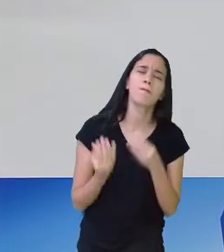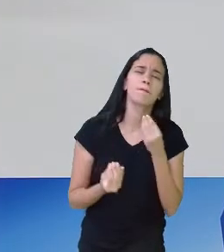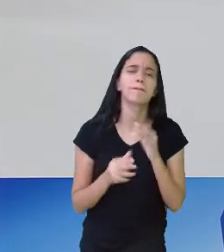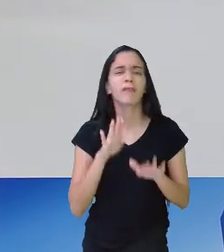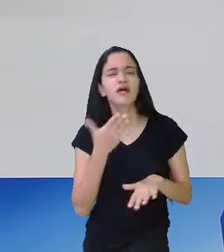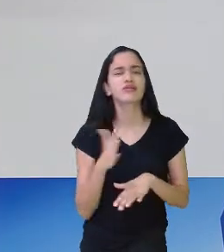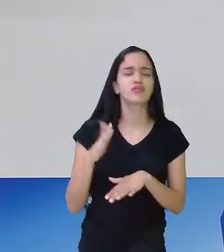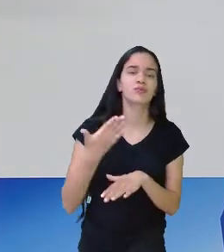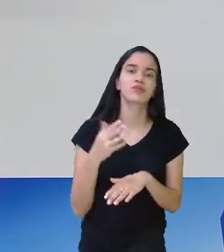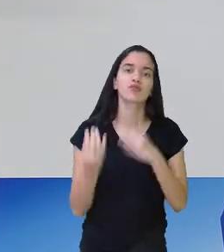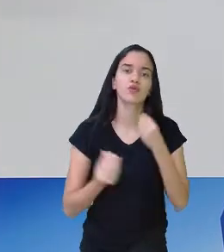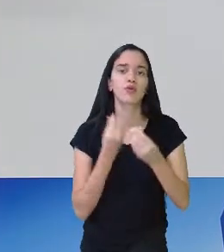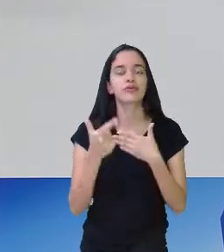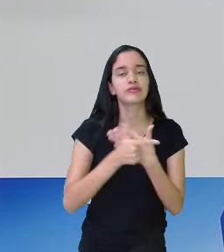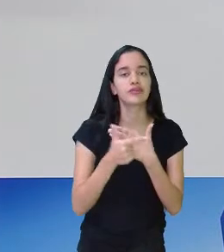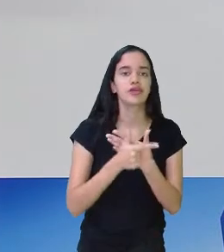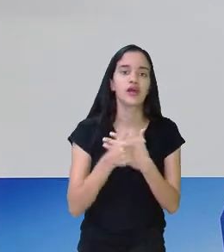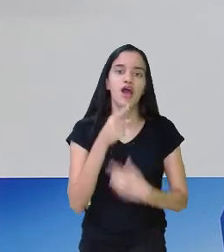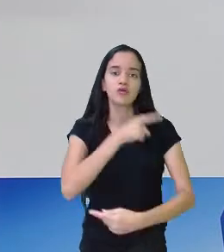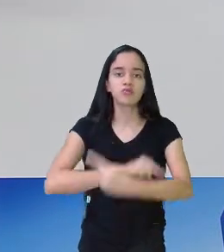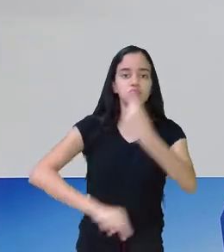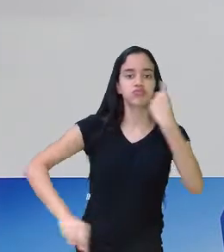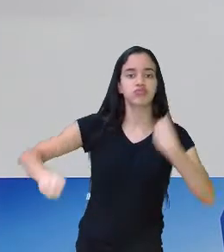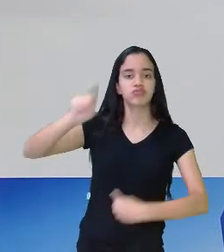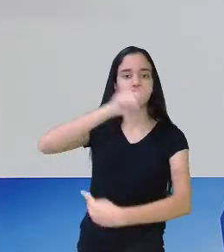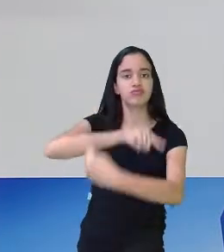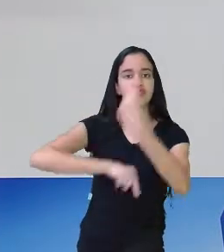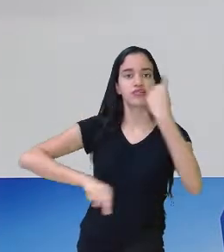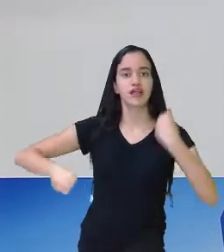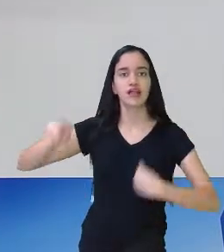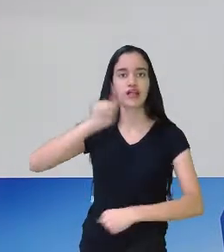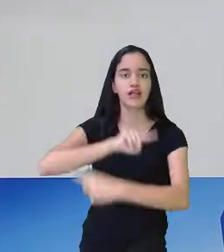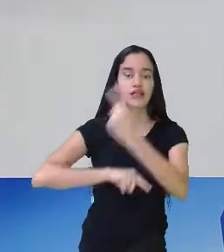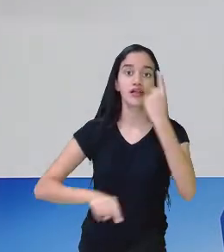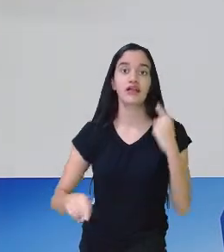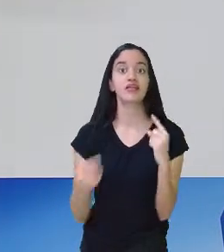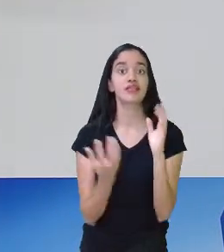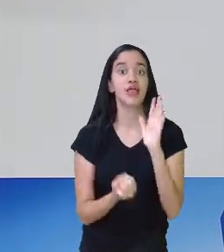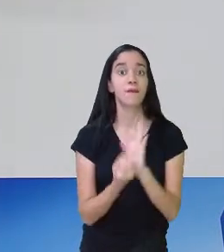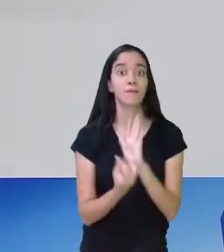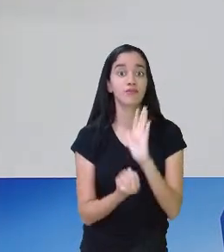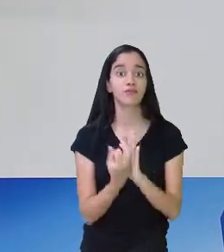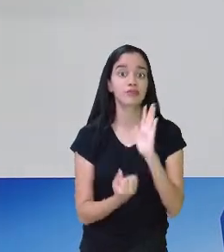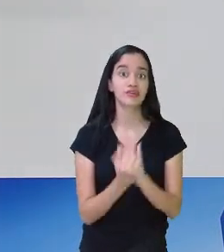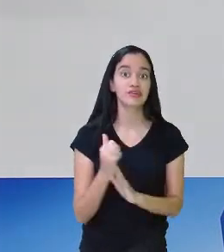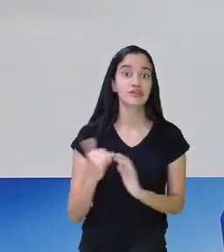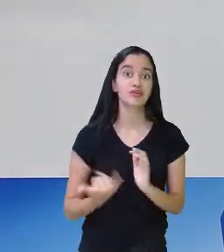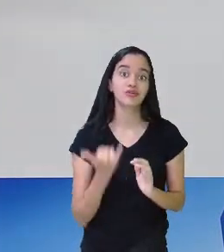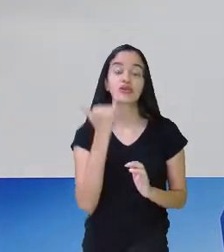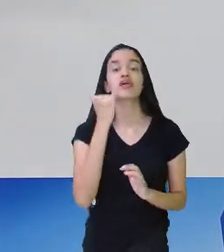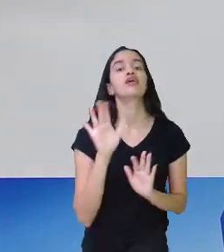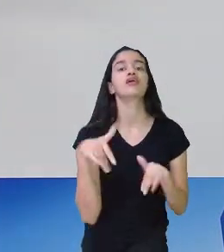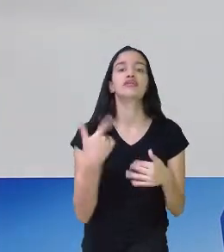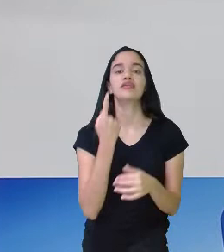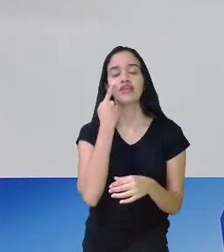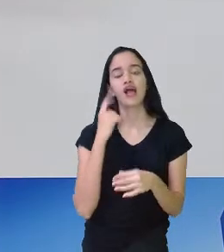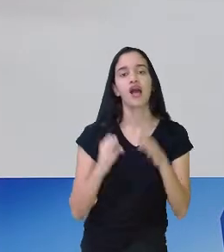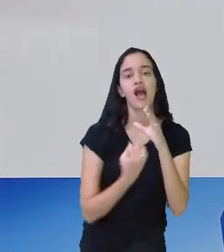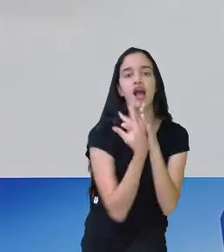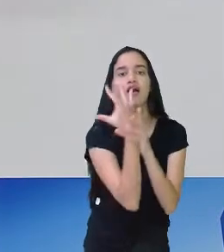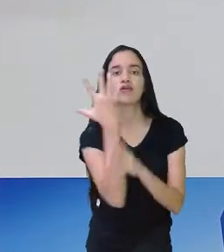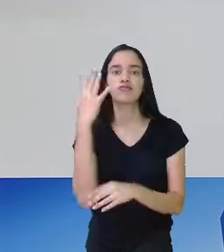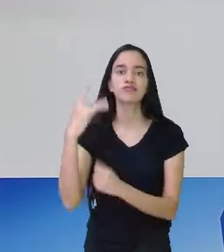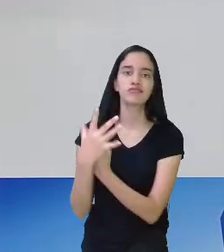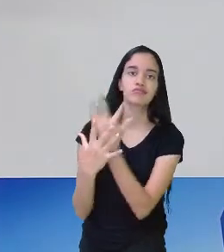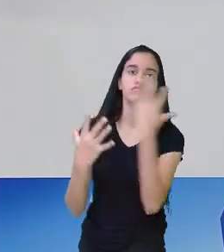que funciona esse ciclo, esse processo na produção da energia. Aqui estão as árvores, as plantas,